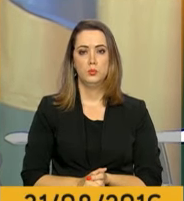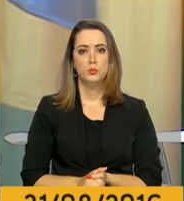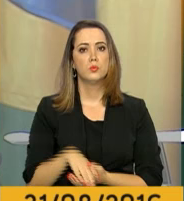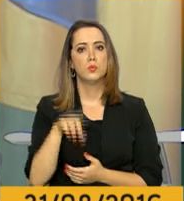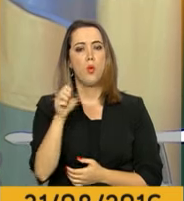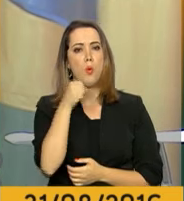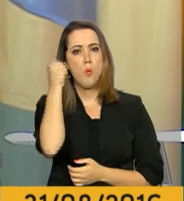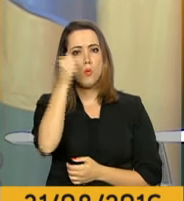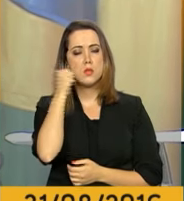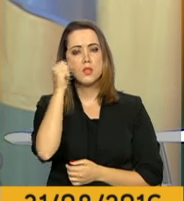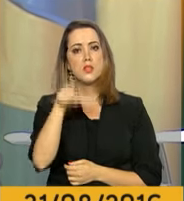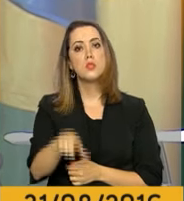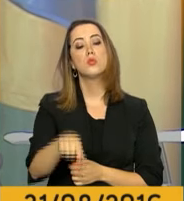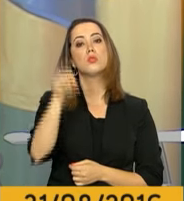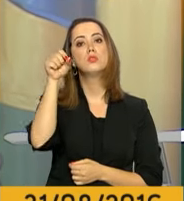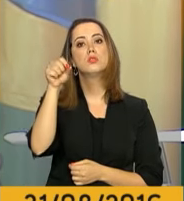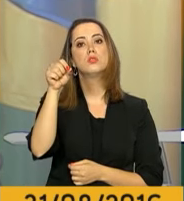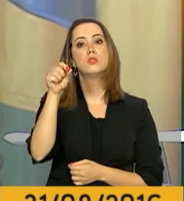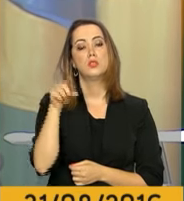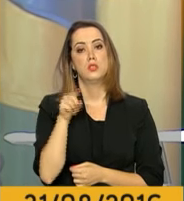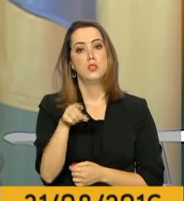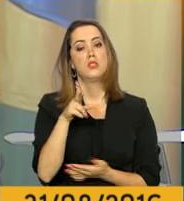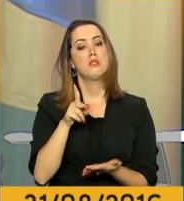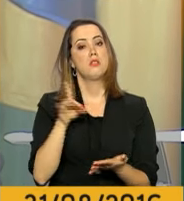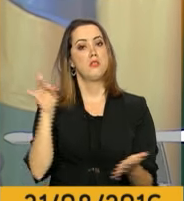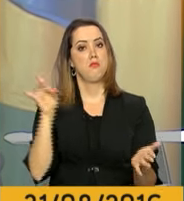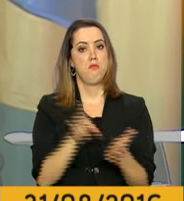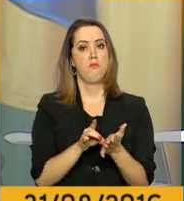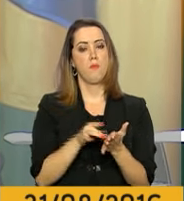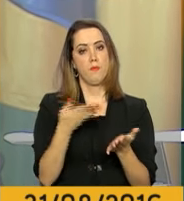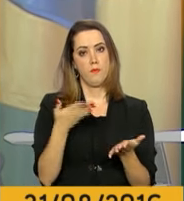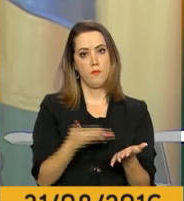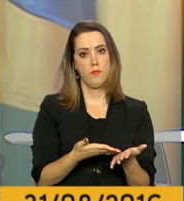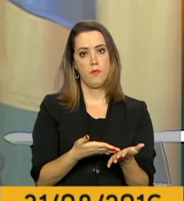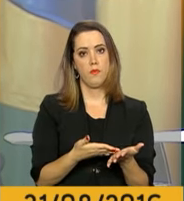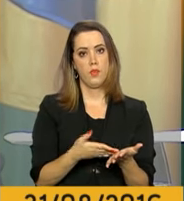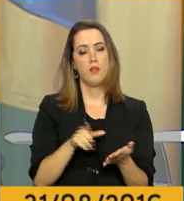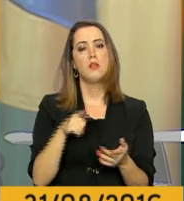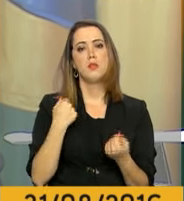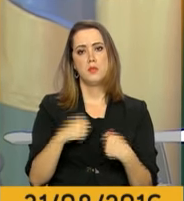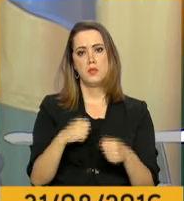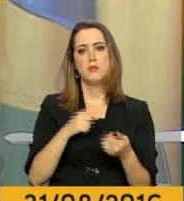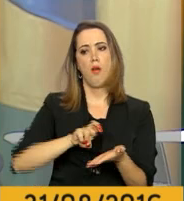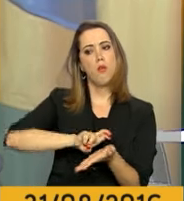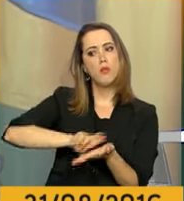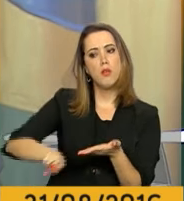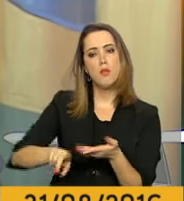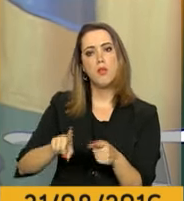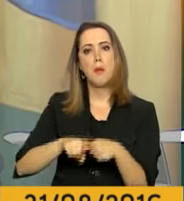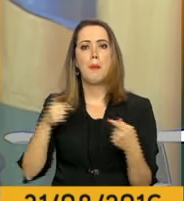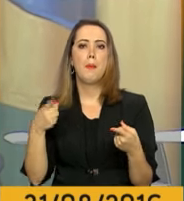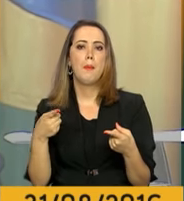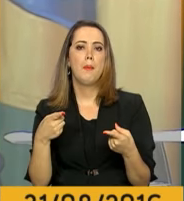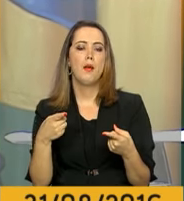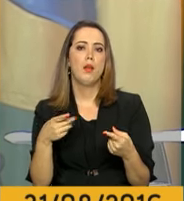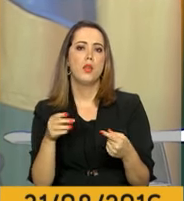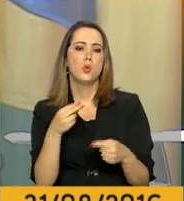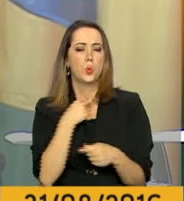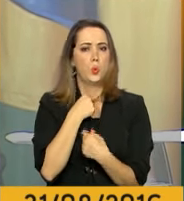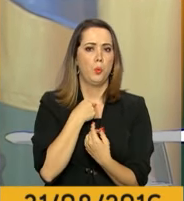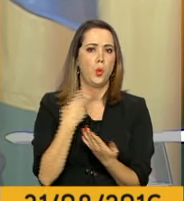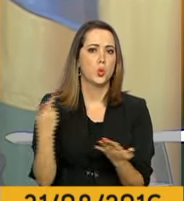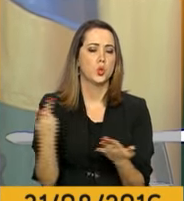os senadores decidiram que, na verdade, deveria haver o afastamento, mas não deveria haver